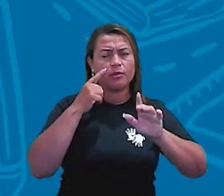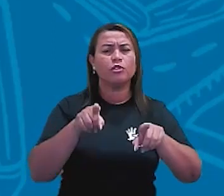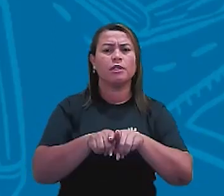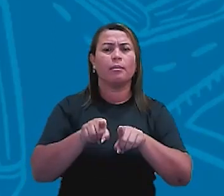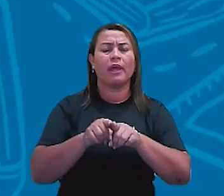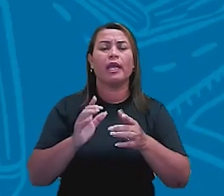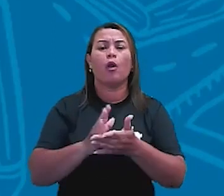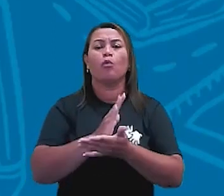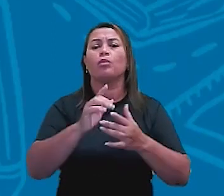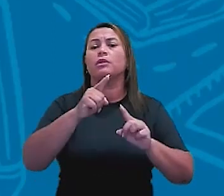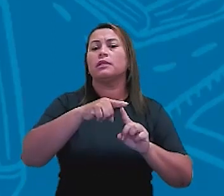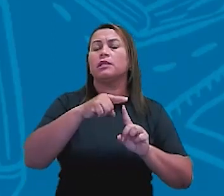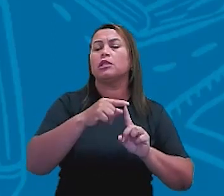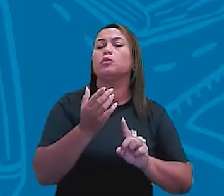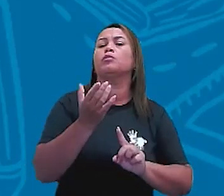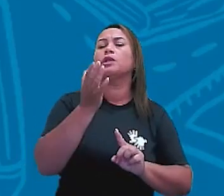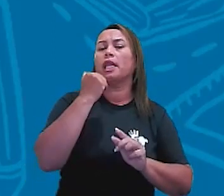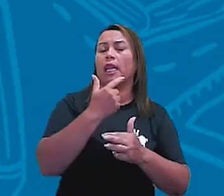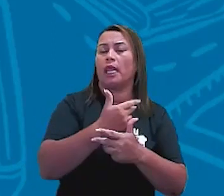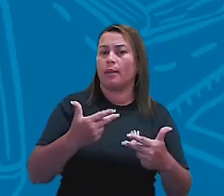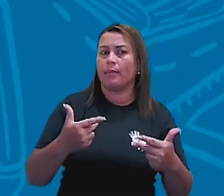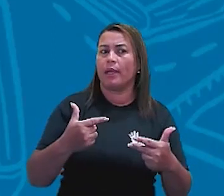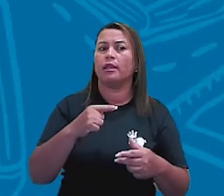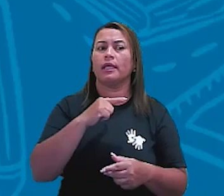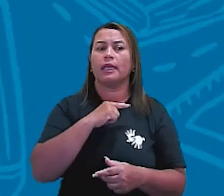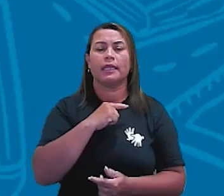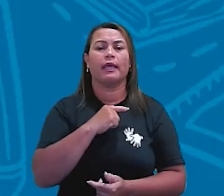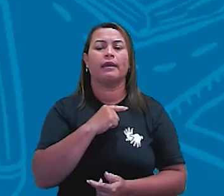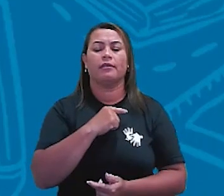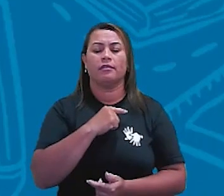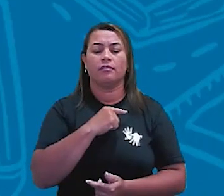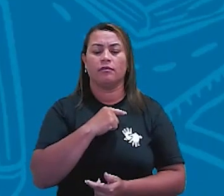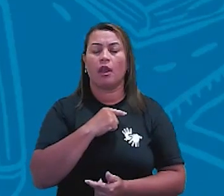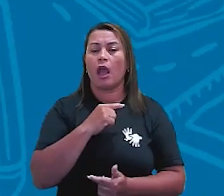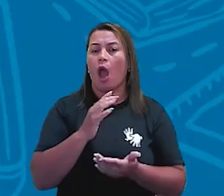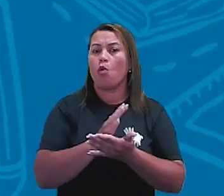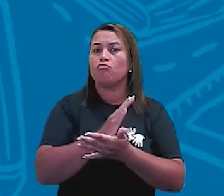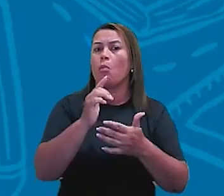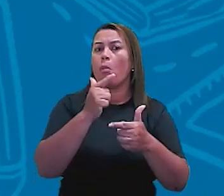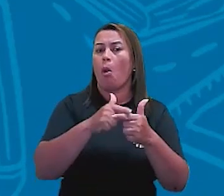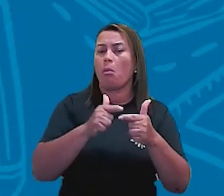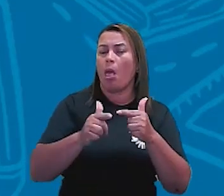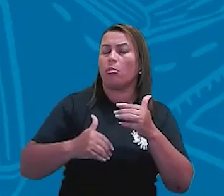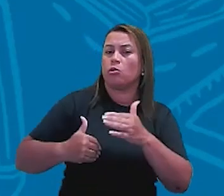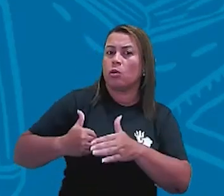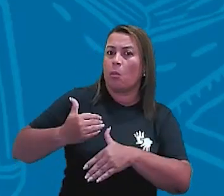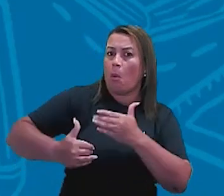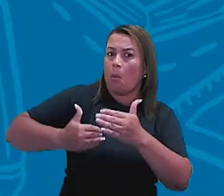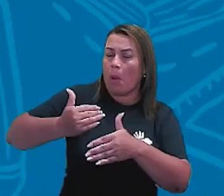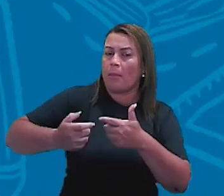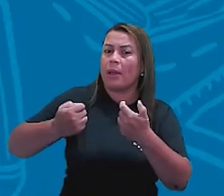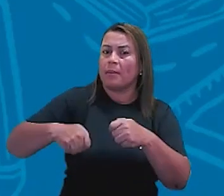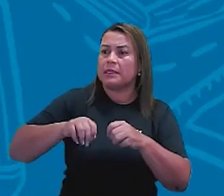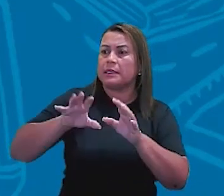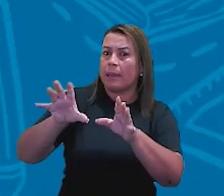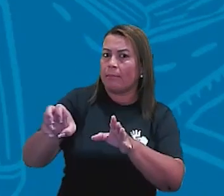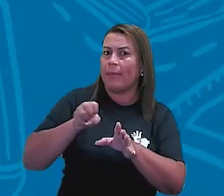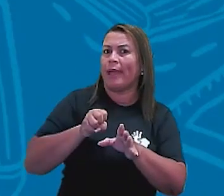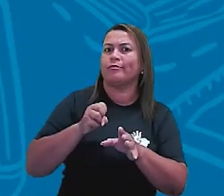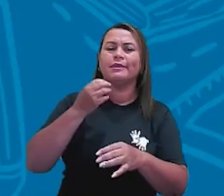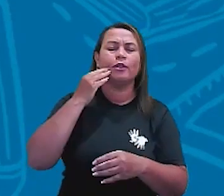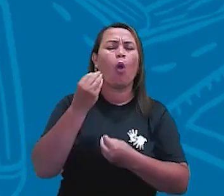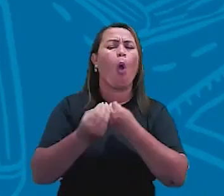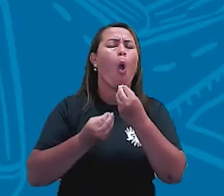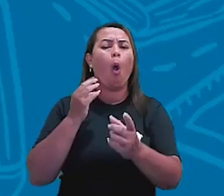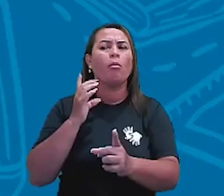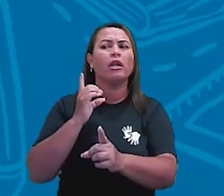algum tipo de alimento que sofreu algum problema durante seu processo de produção e ele precisa ser recolhido, E como é que ele